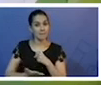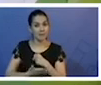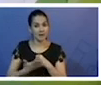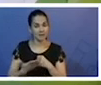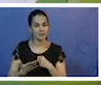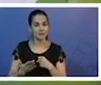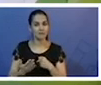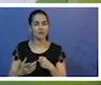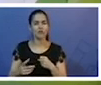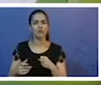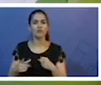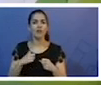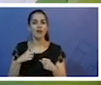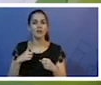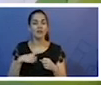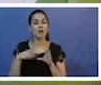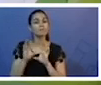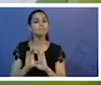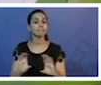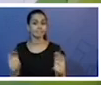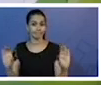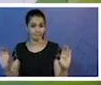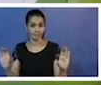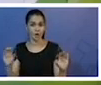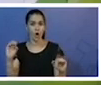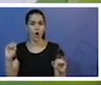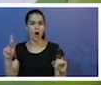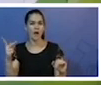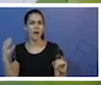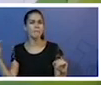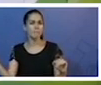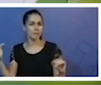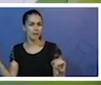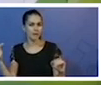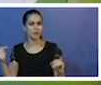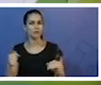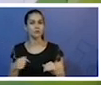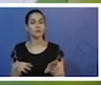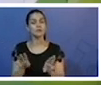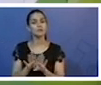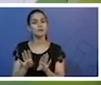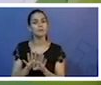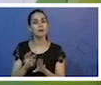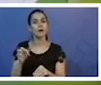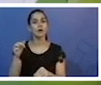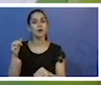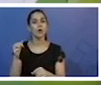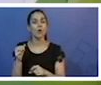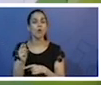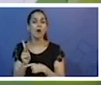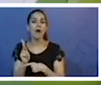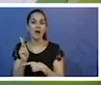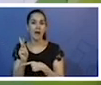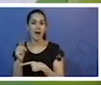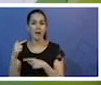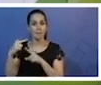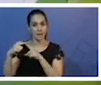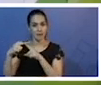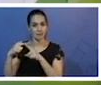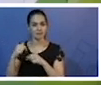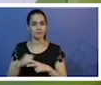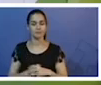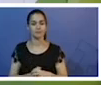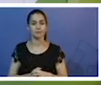sofrer a dissociação, ela vai liberar o OH- e o potássio aqui, que é o K+. Agora a gente